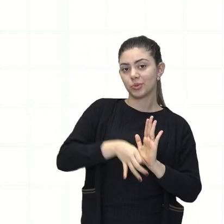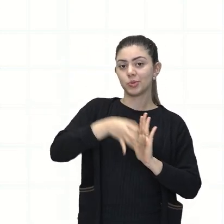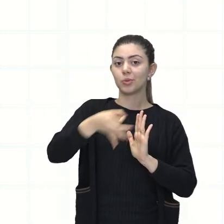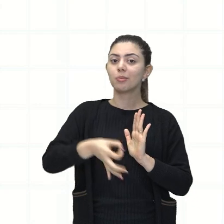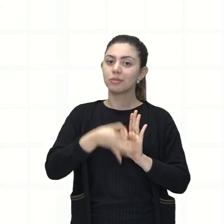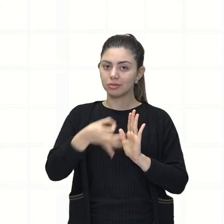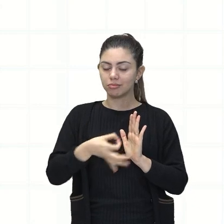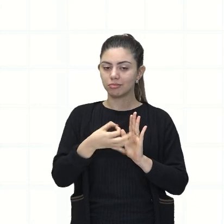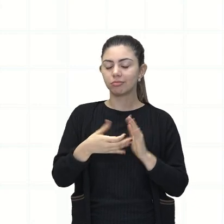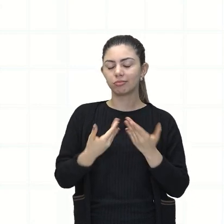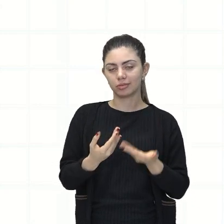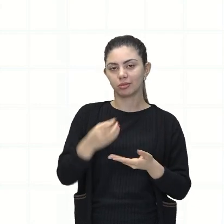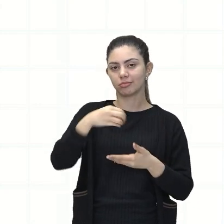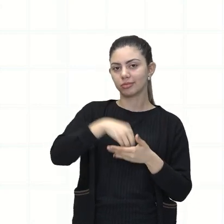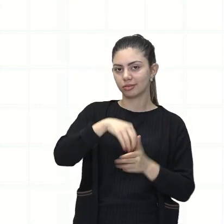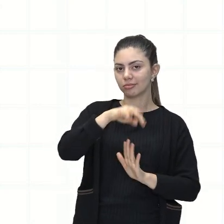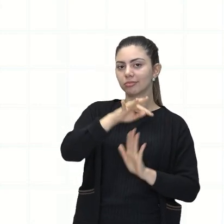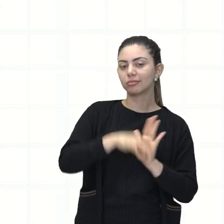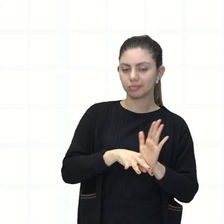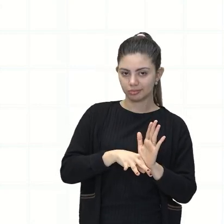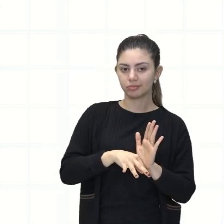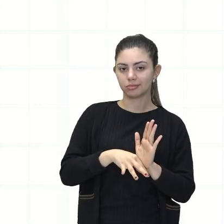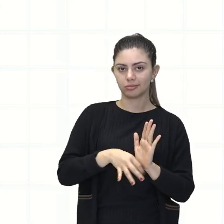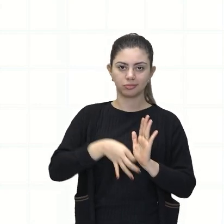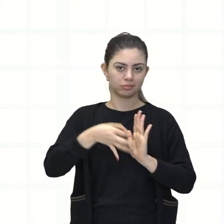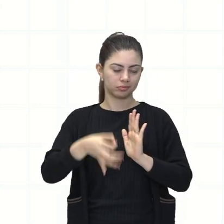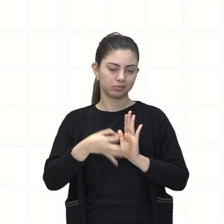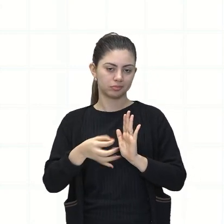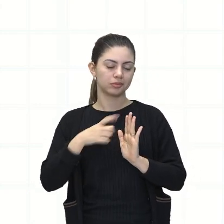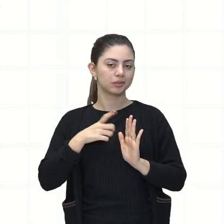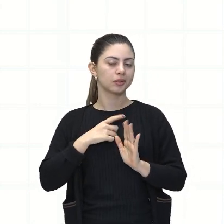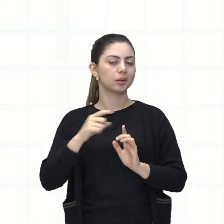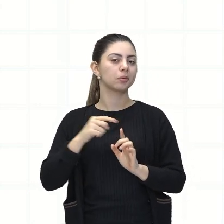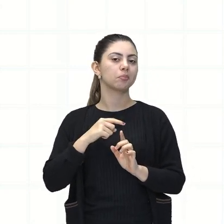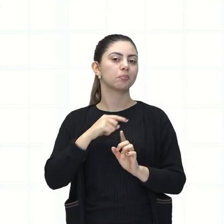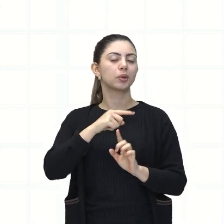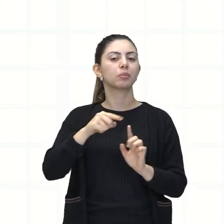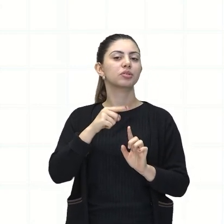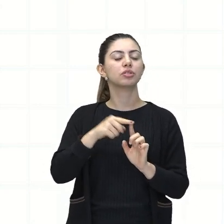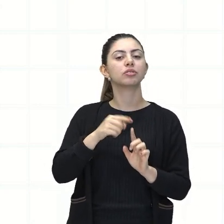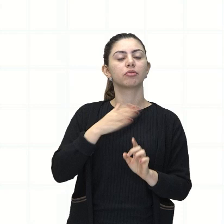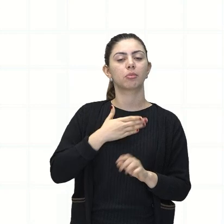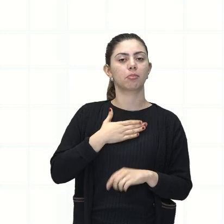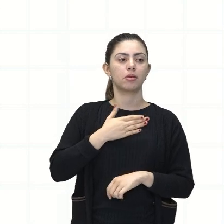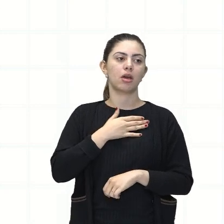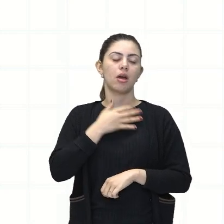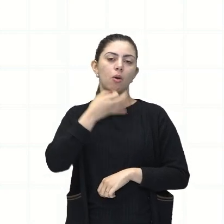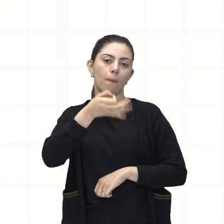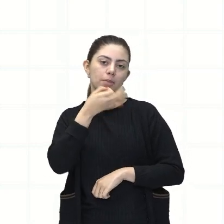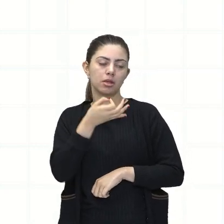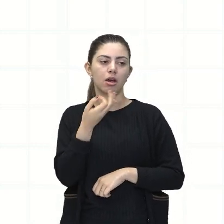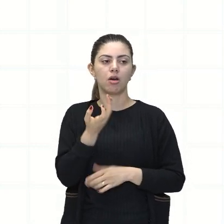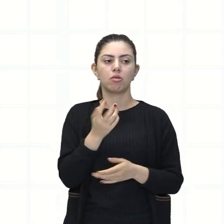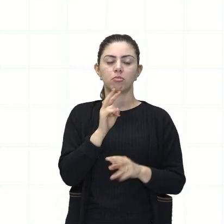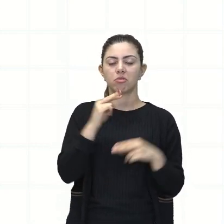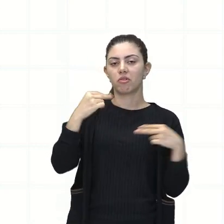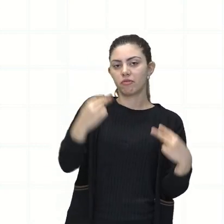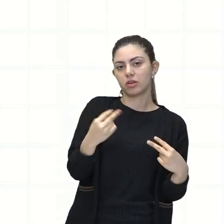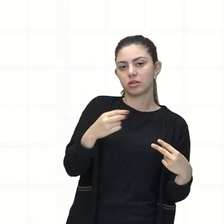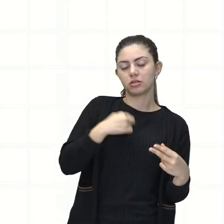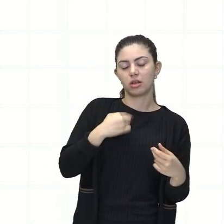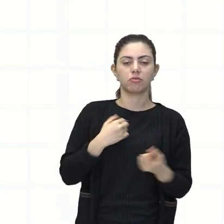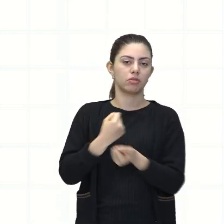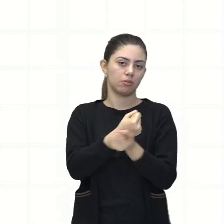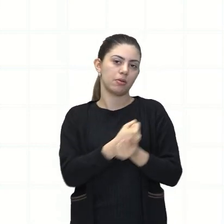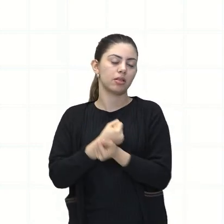desse tipo de texto, que é o article, né, ele vai defender o seu ponto de vista. Então, ele vai falar, né, vai